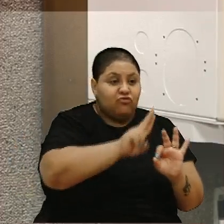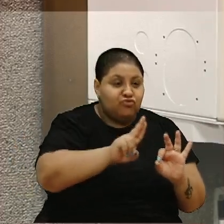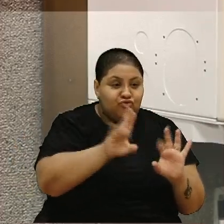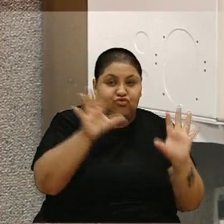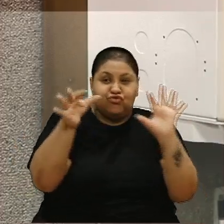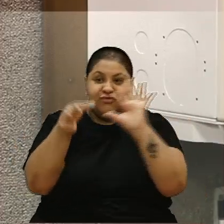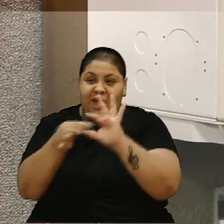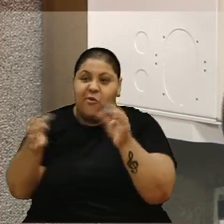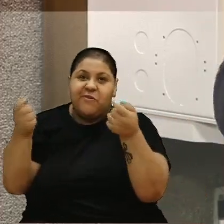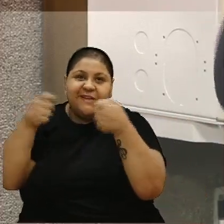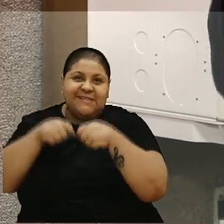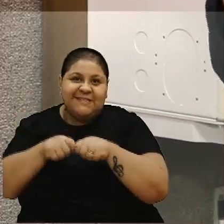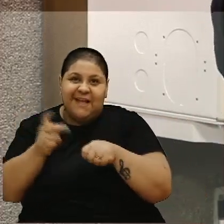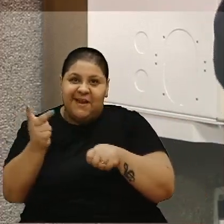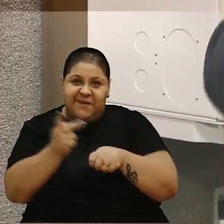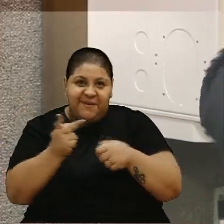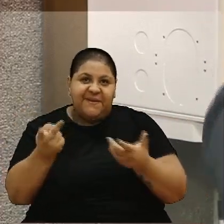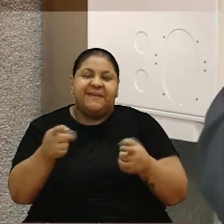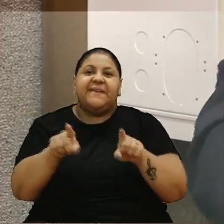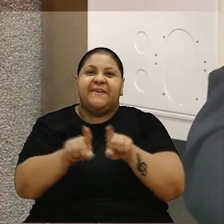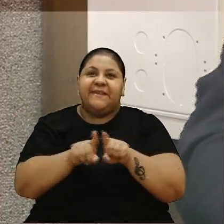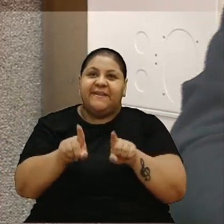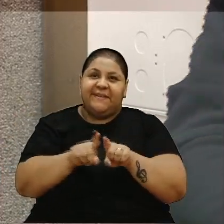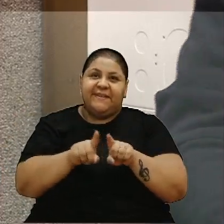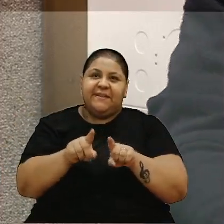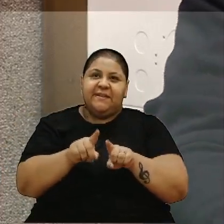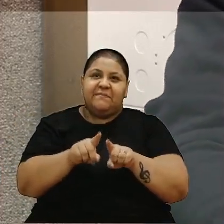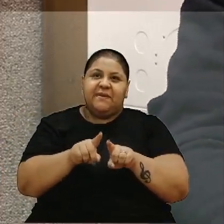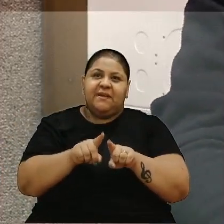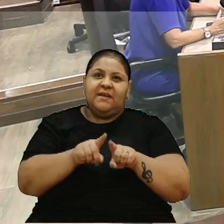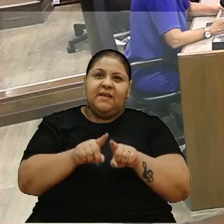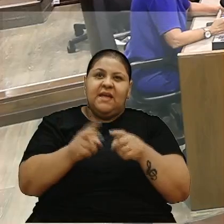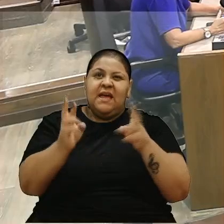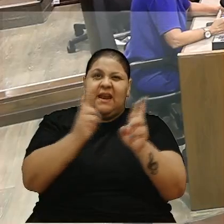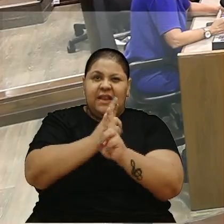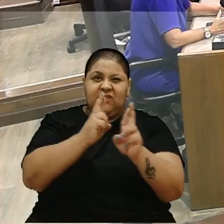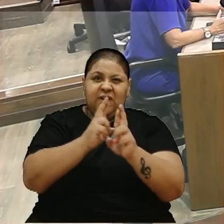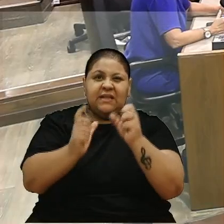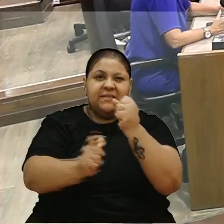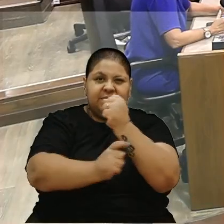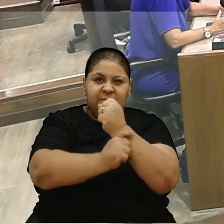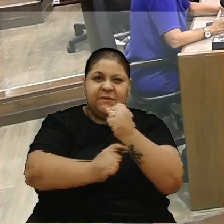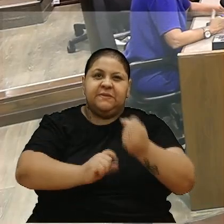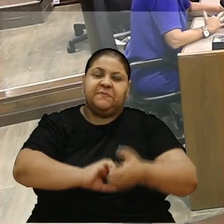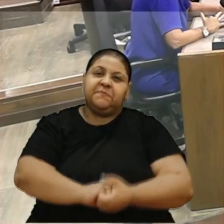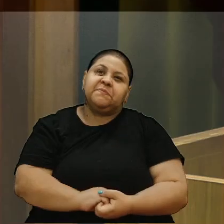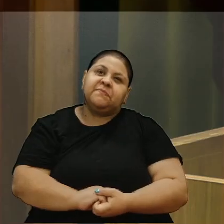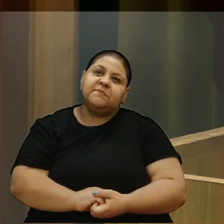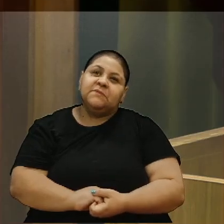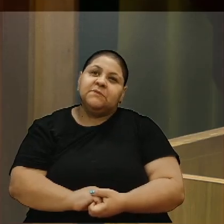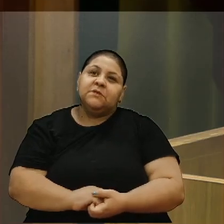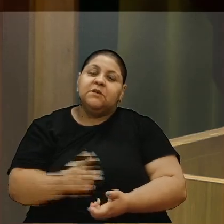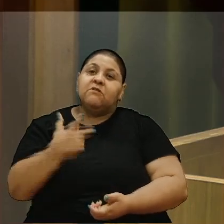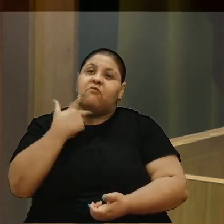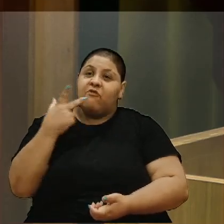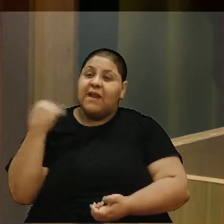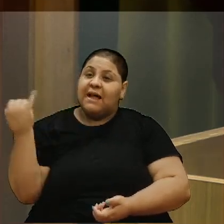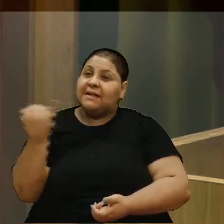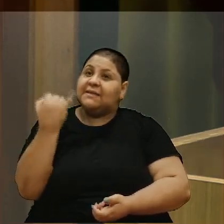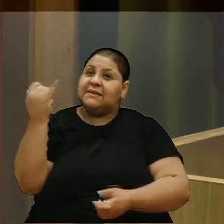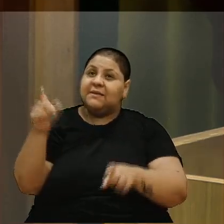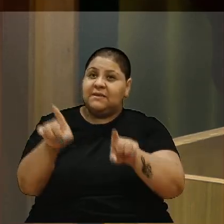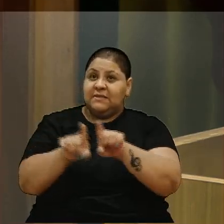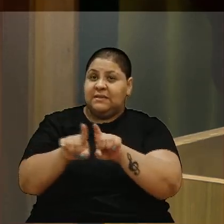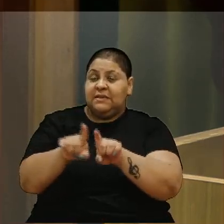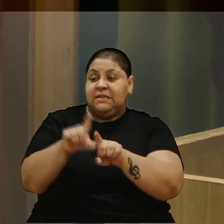ali, tá? Inclusive do ponto de vista da segurança. Exatamente isso, vereador. E aqui eu quero dizer da importância, se